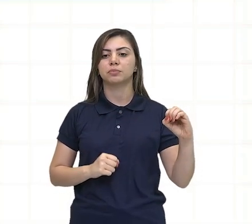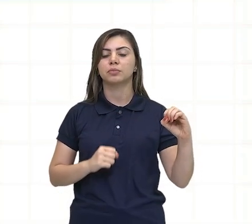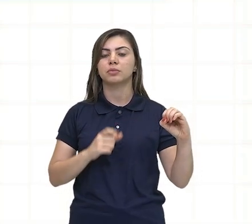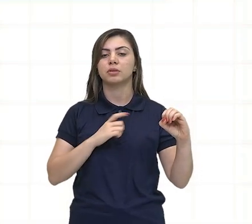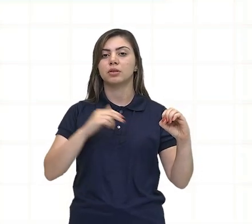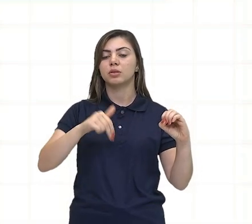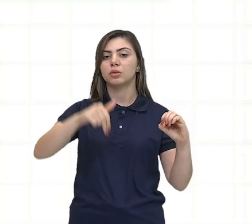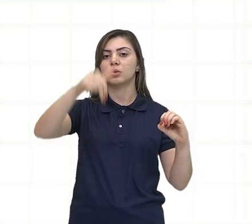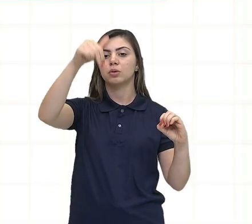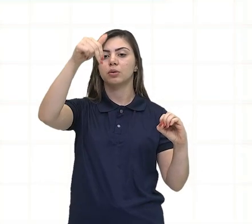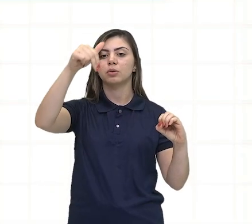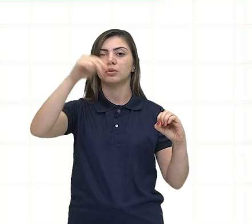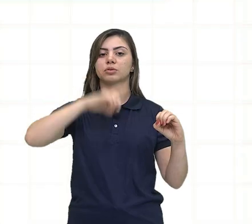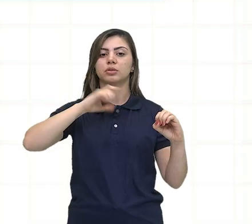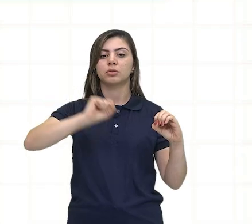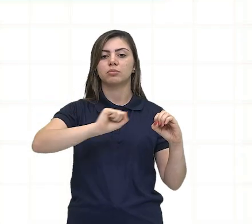o